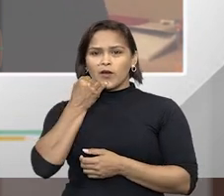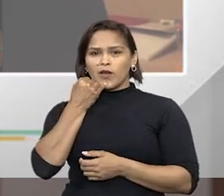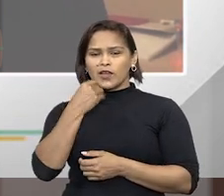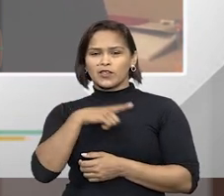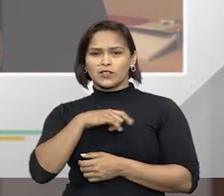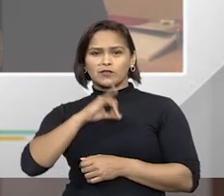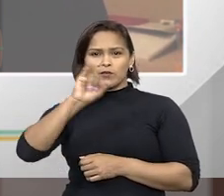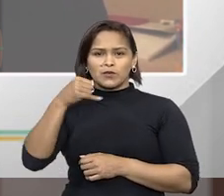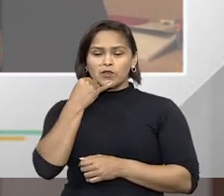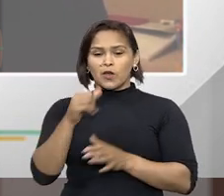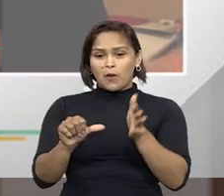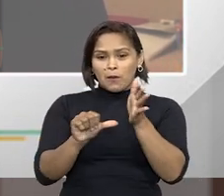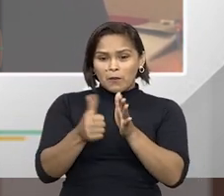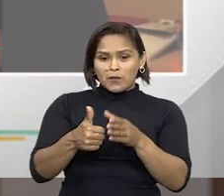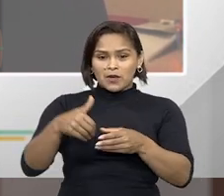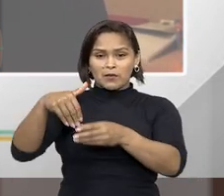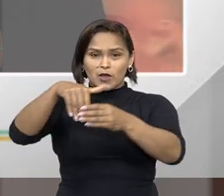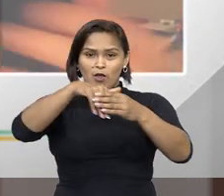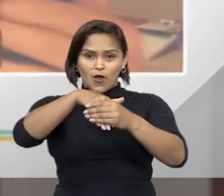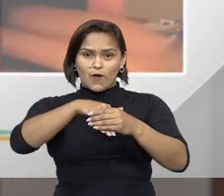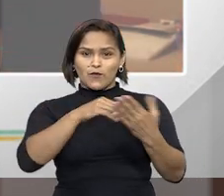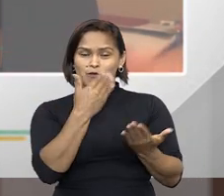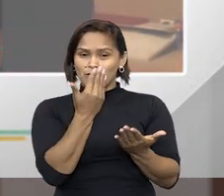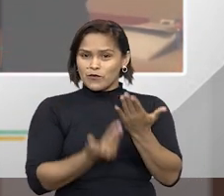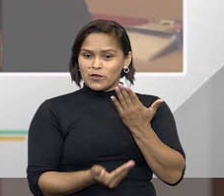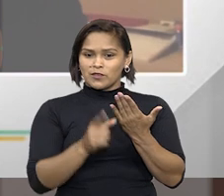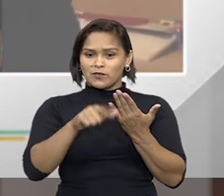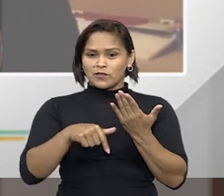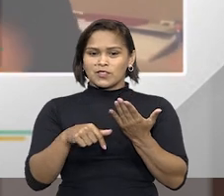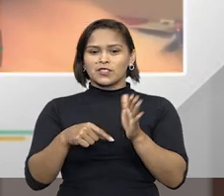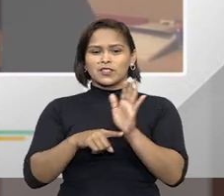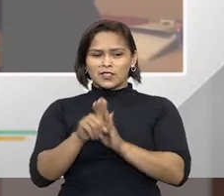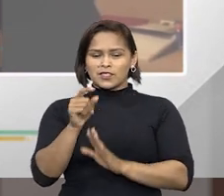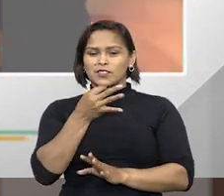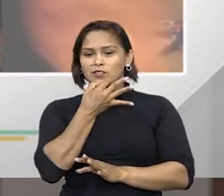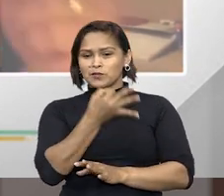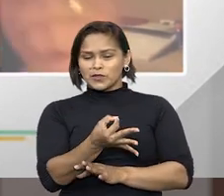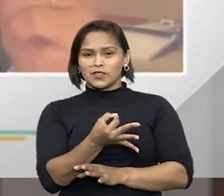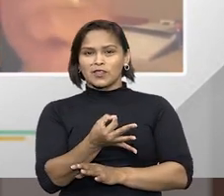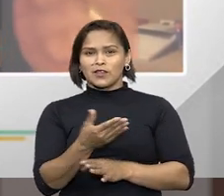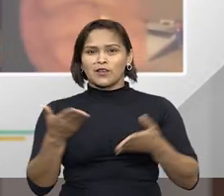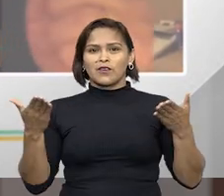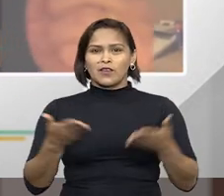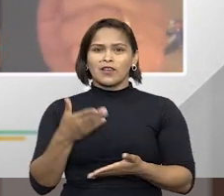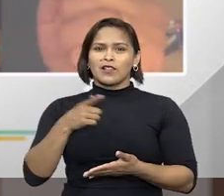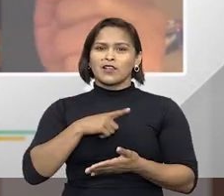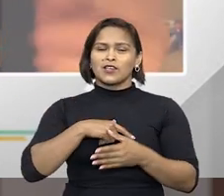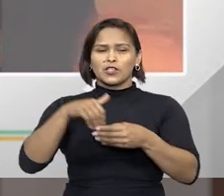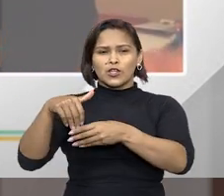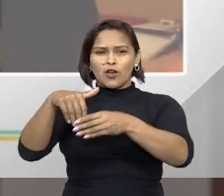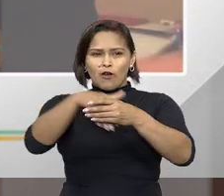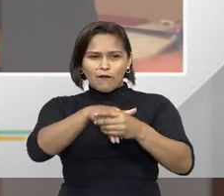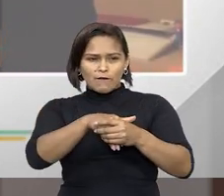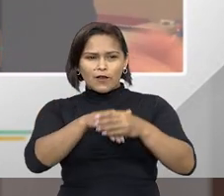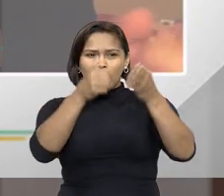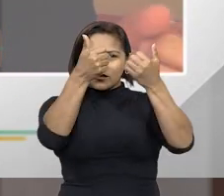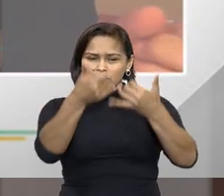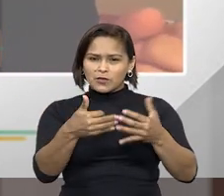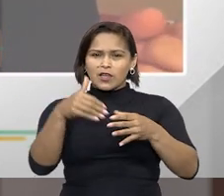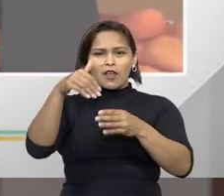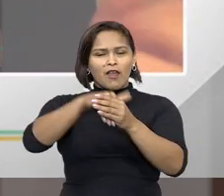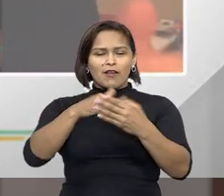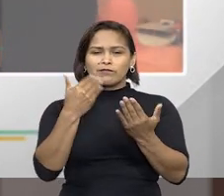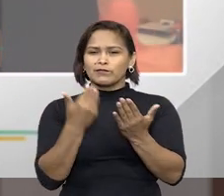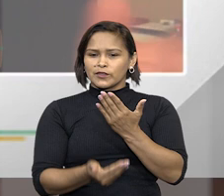voto vencido nessa questão. Lá eu já tinha um voto prontinho, já juntava lá e era voto vencido, o cupim do